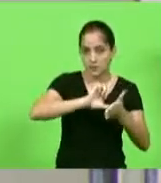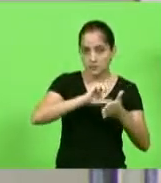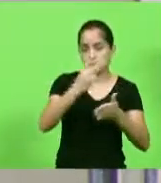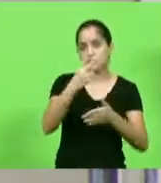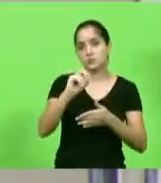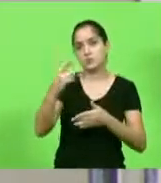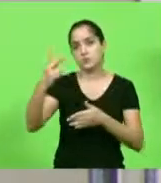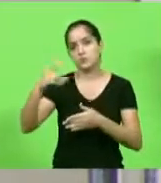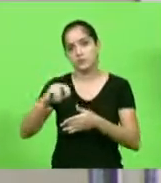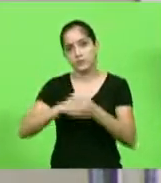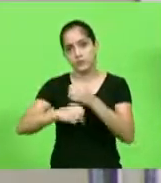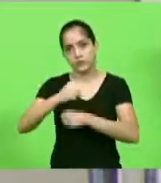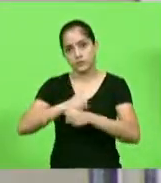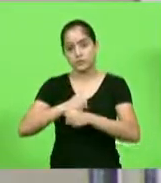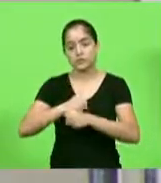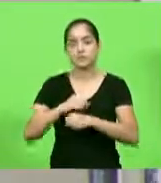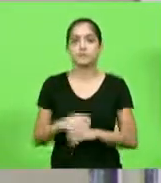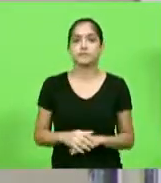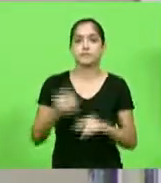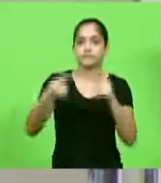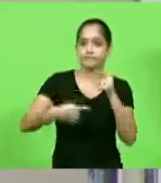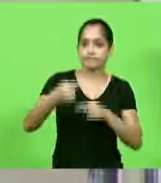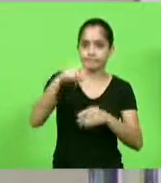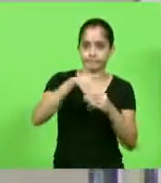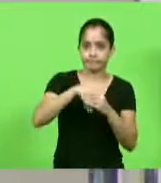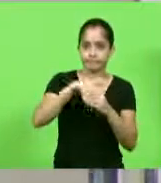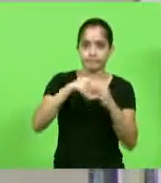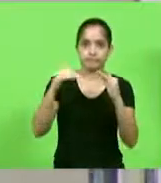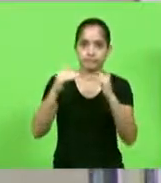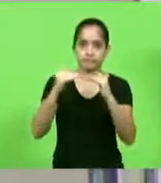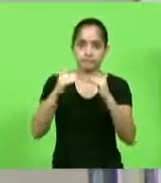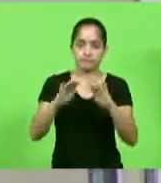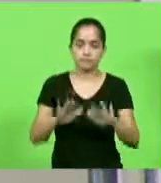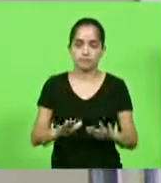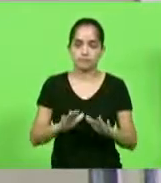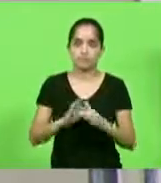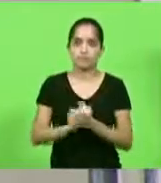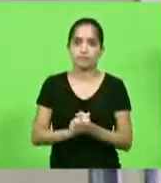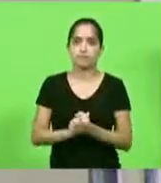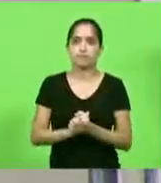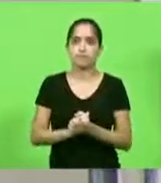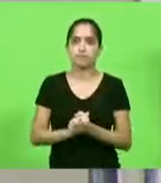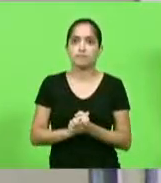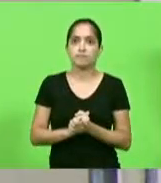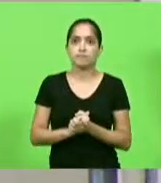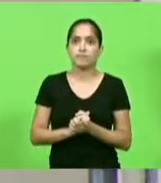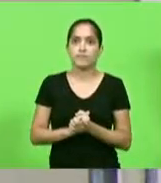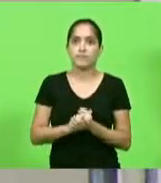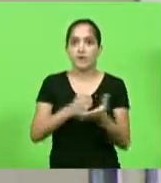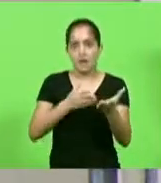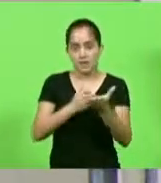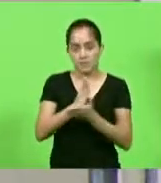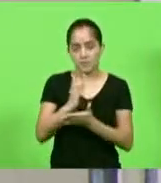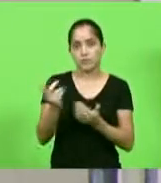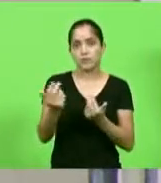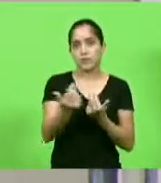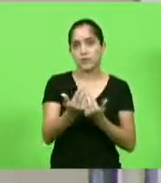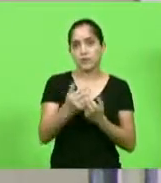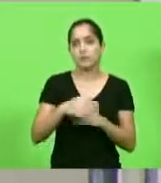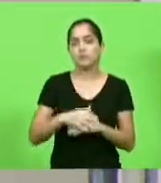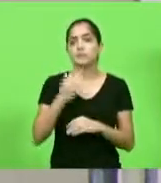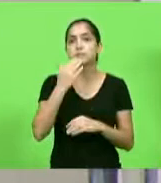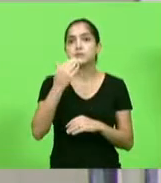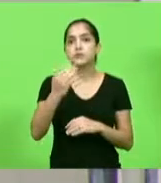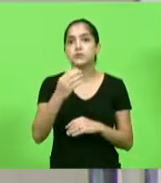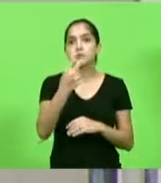discussão, não havendo quem queira discutir. Em votação, deputados que aprovam permanecem como se encontra. Aprovado por unanimidade.